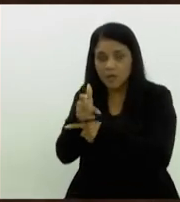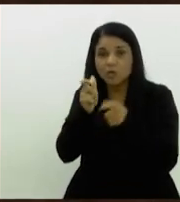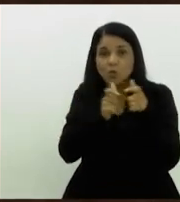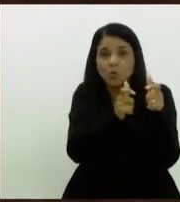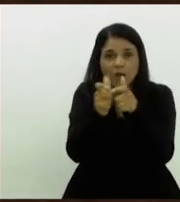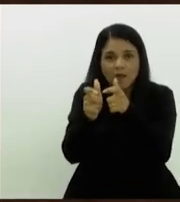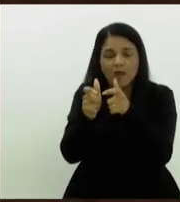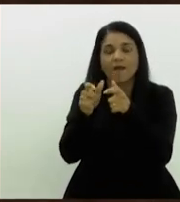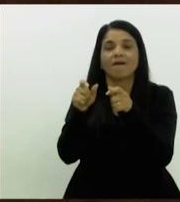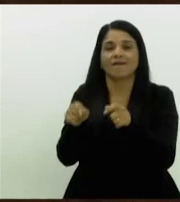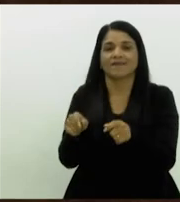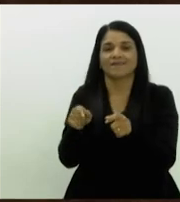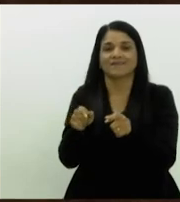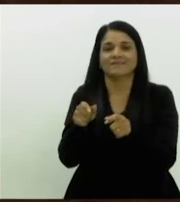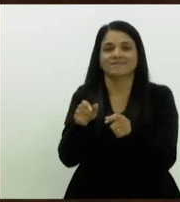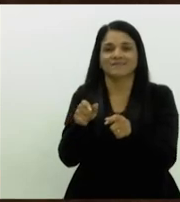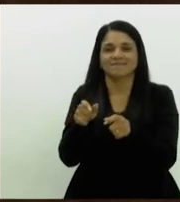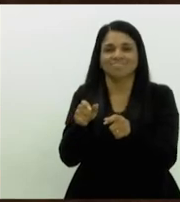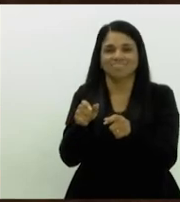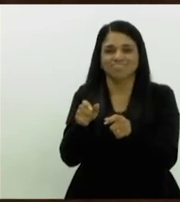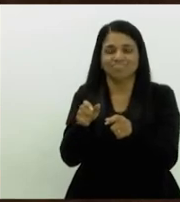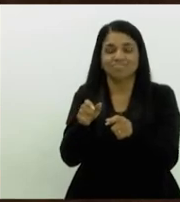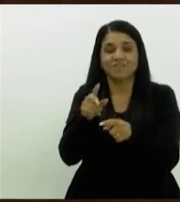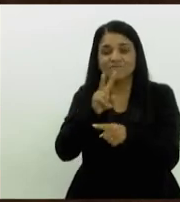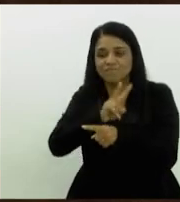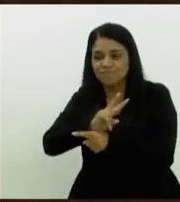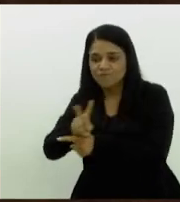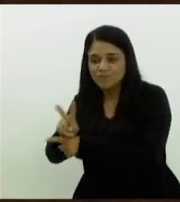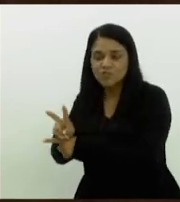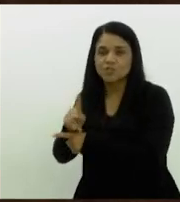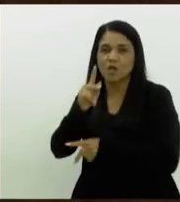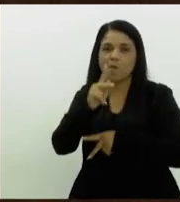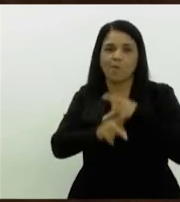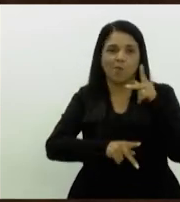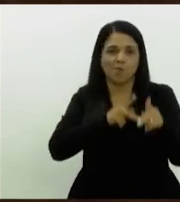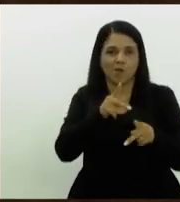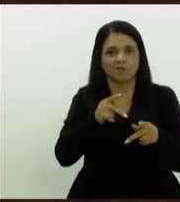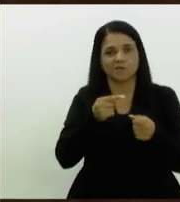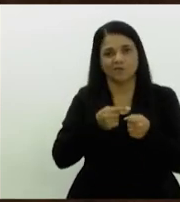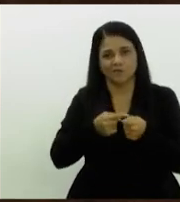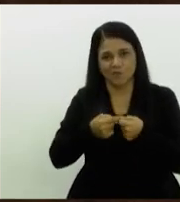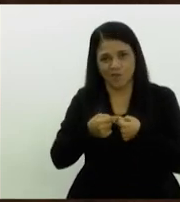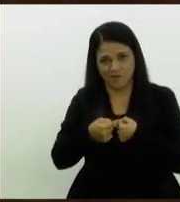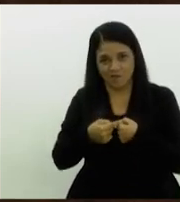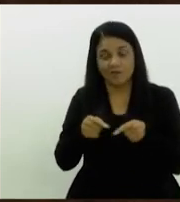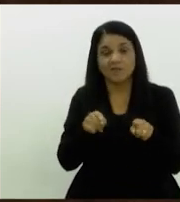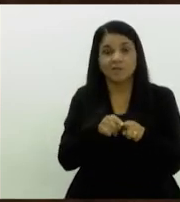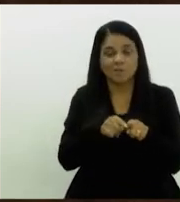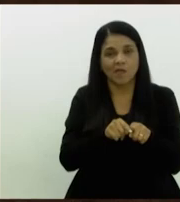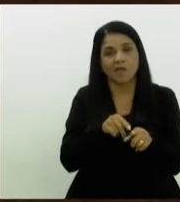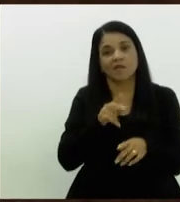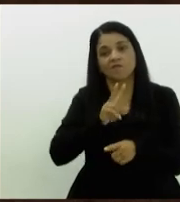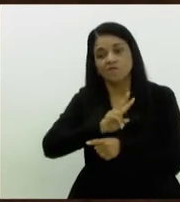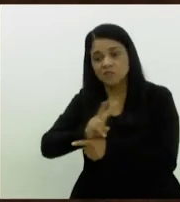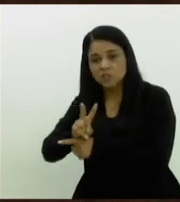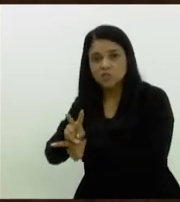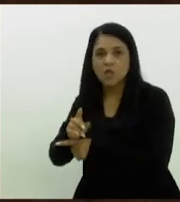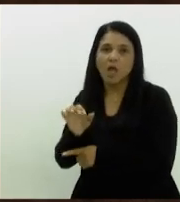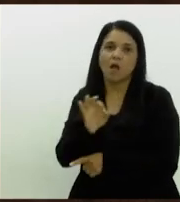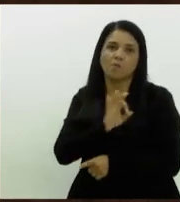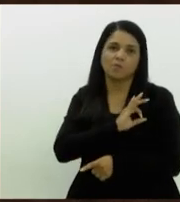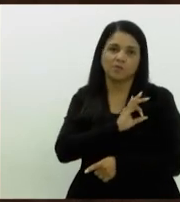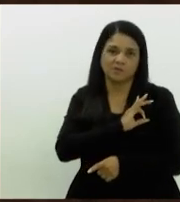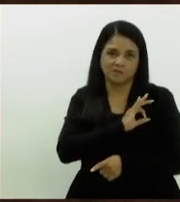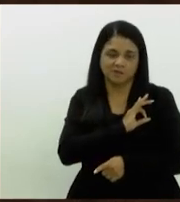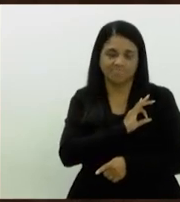instaladas as câmeras de segurança que vigiam a população daquele bairro e também a movimentação das forças